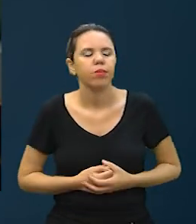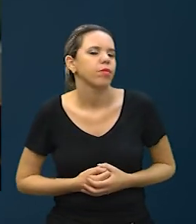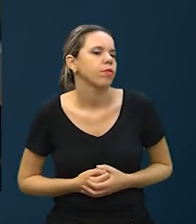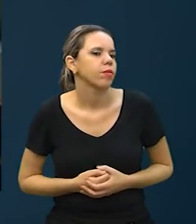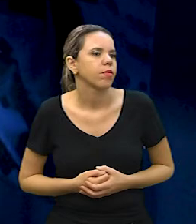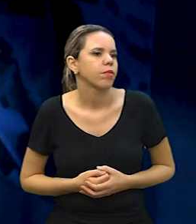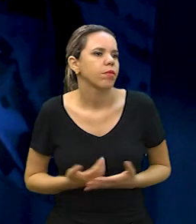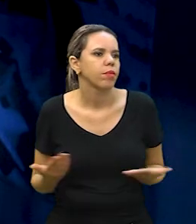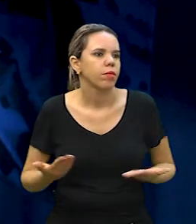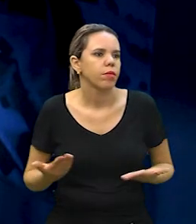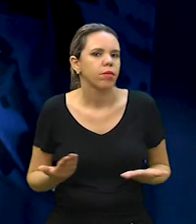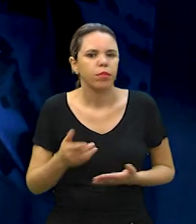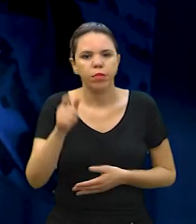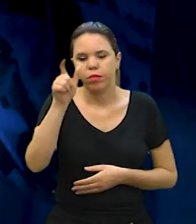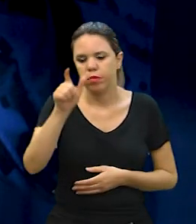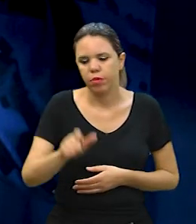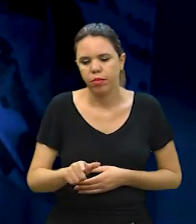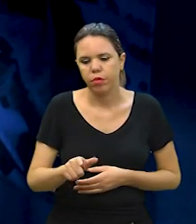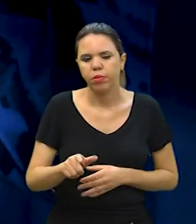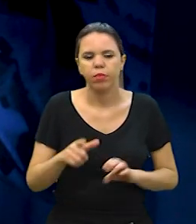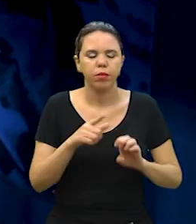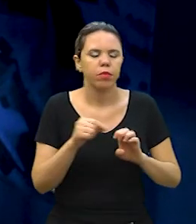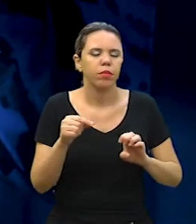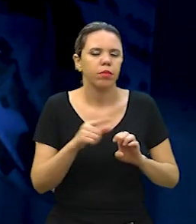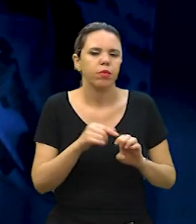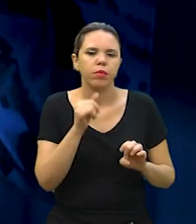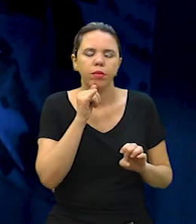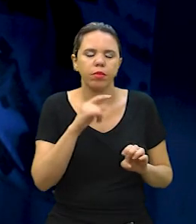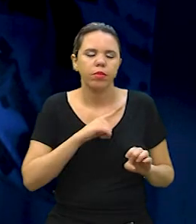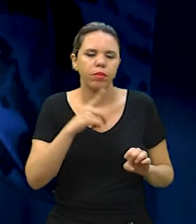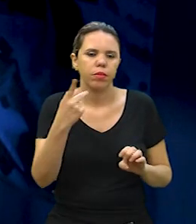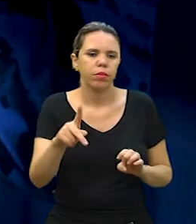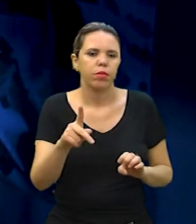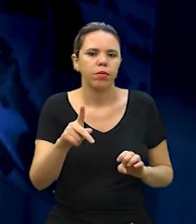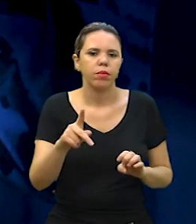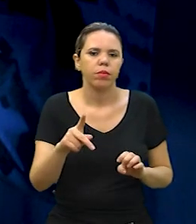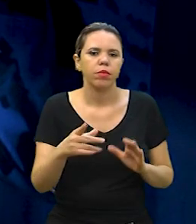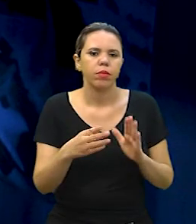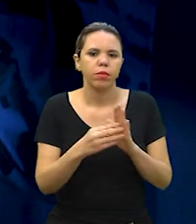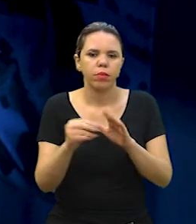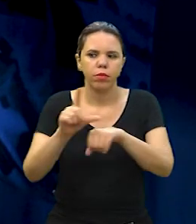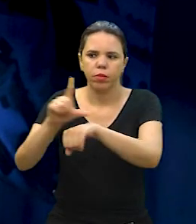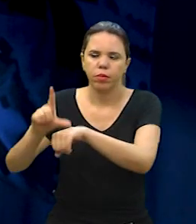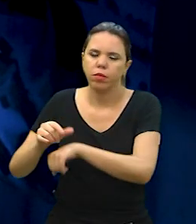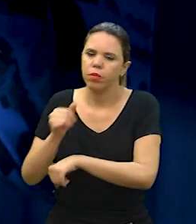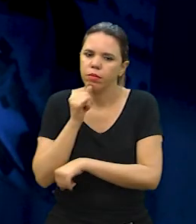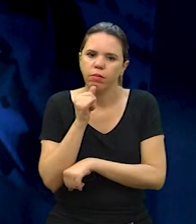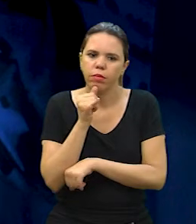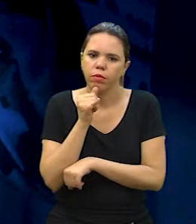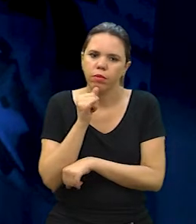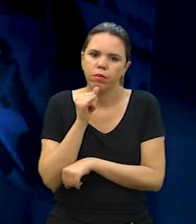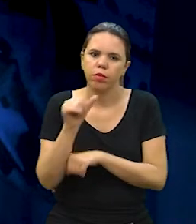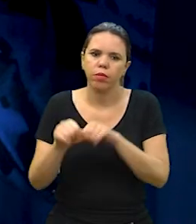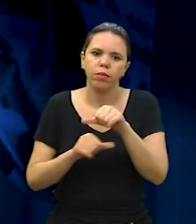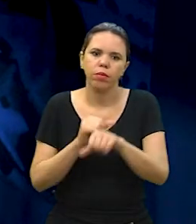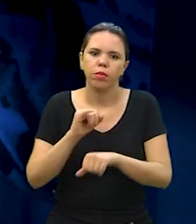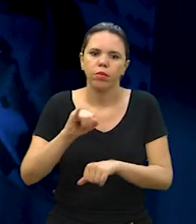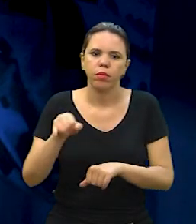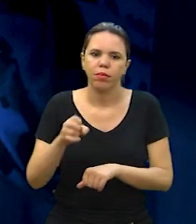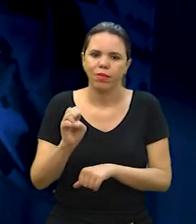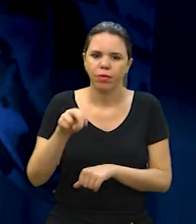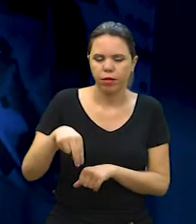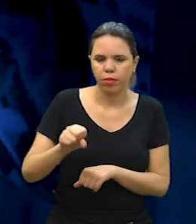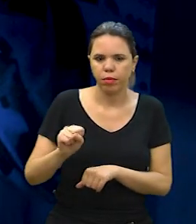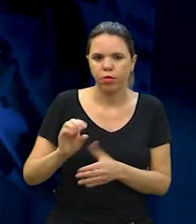vai aparecer. Flávio, hoje para uma pessoa, um empreendedor, por exemplo, ser um franqueado, vou dar o exemplo da Restaura